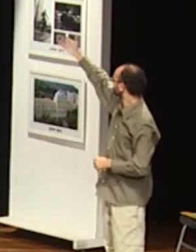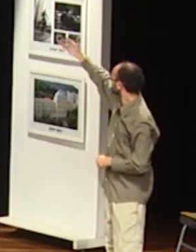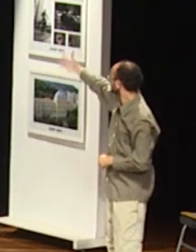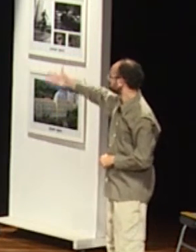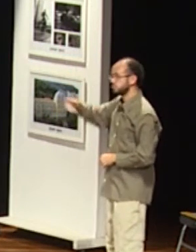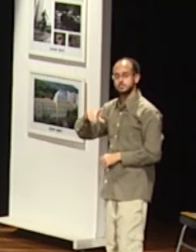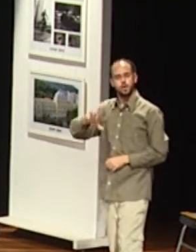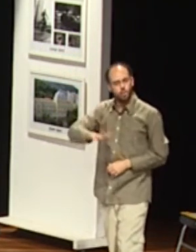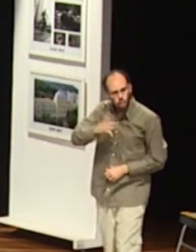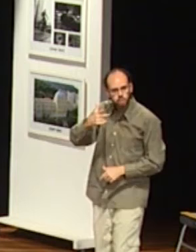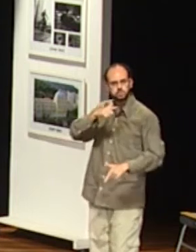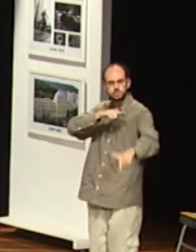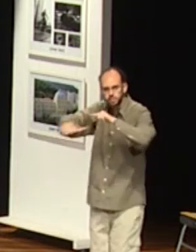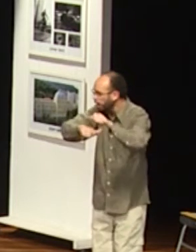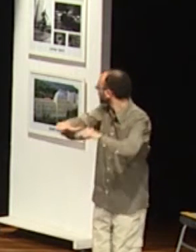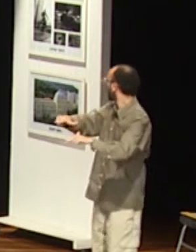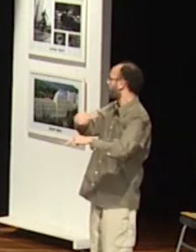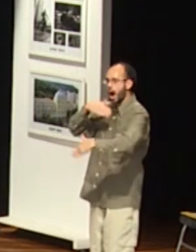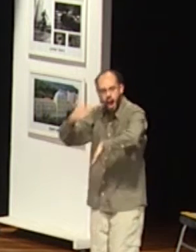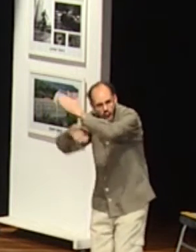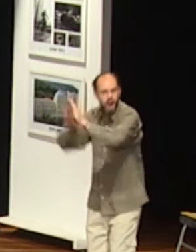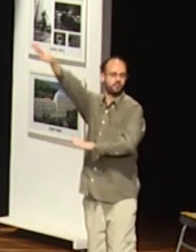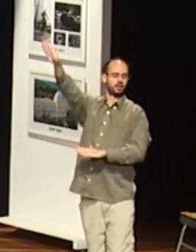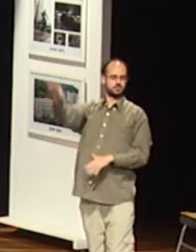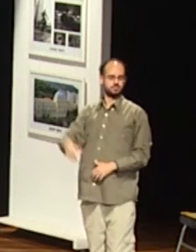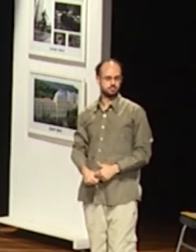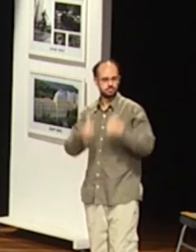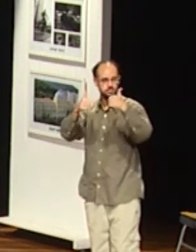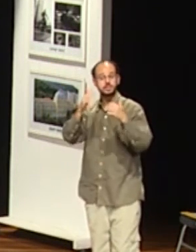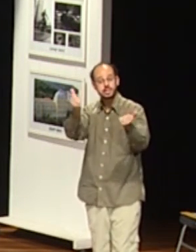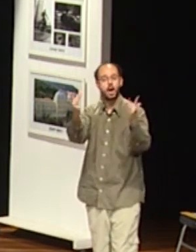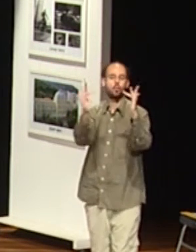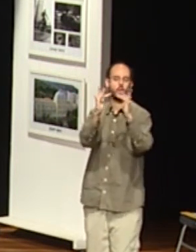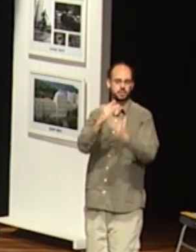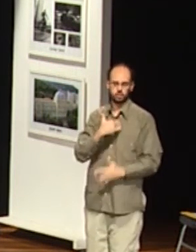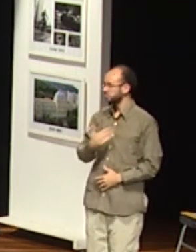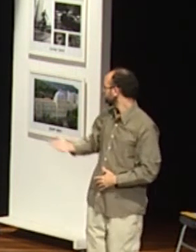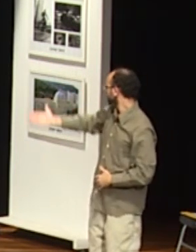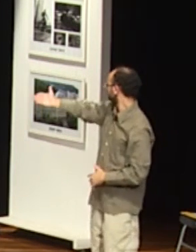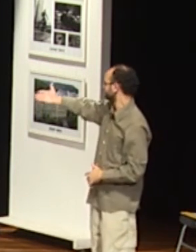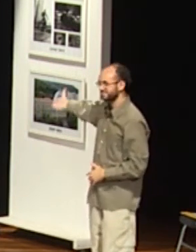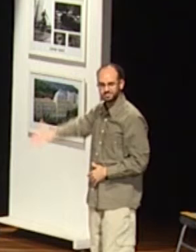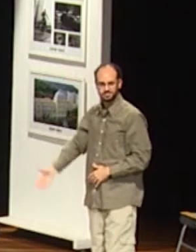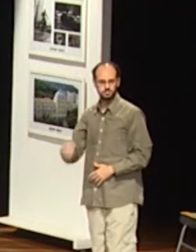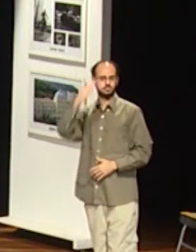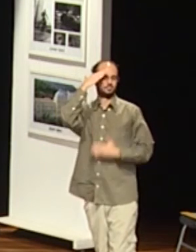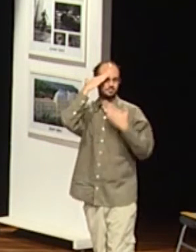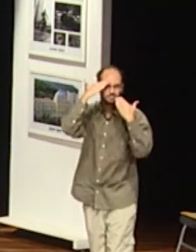Mas 16 anos de coragem, de trabalhos e de avanços.